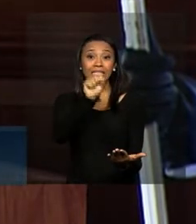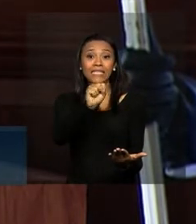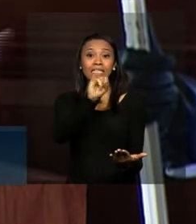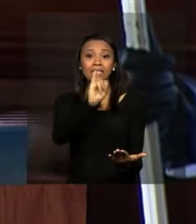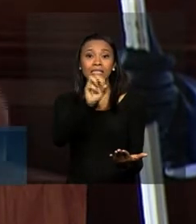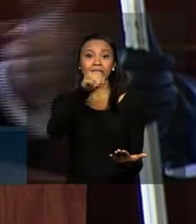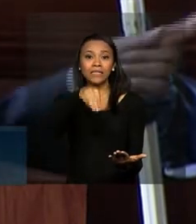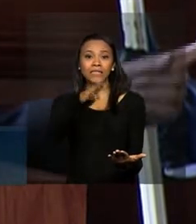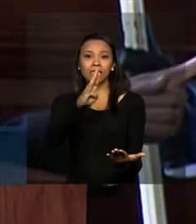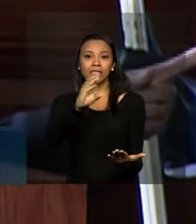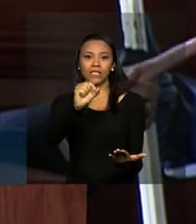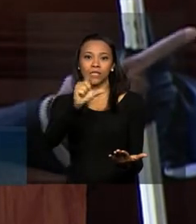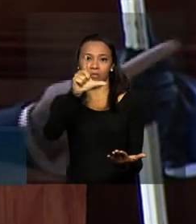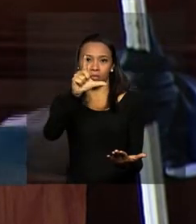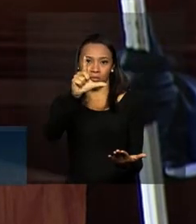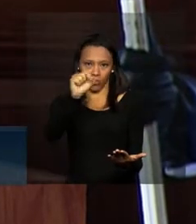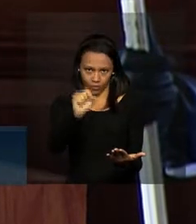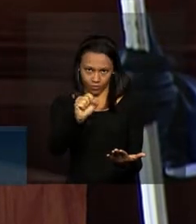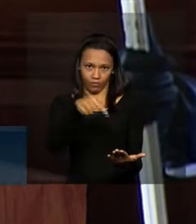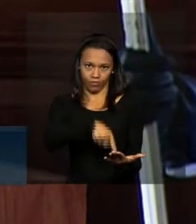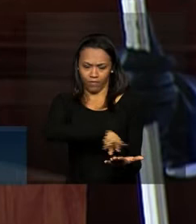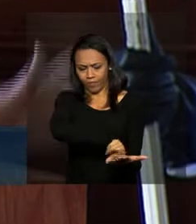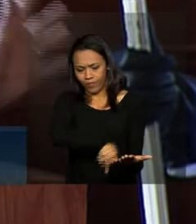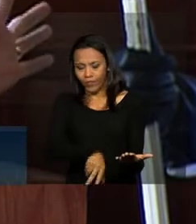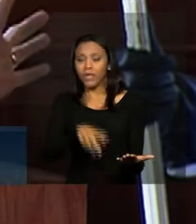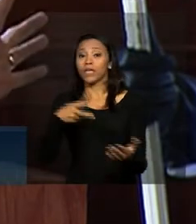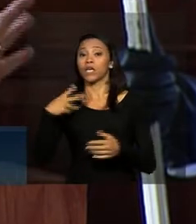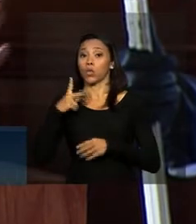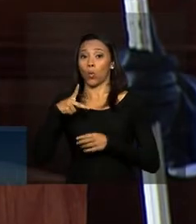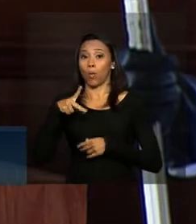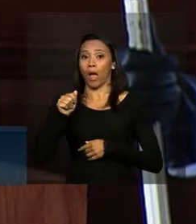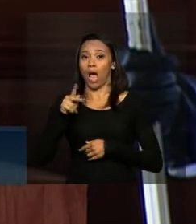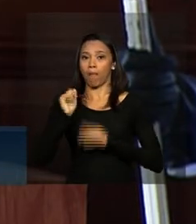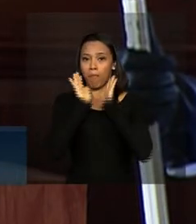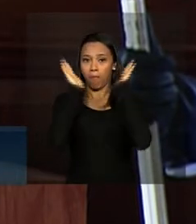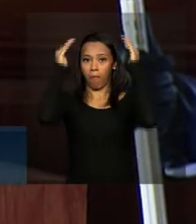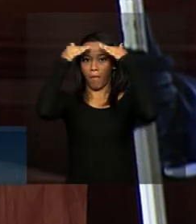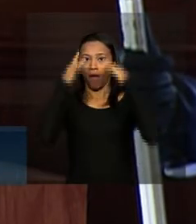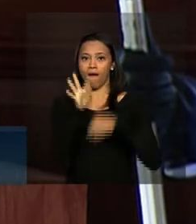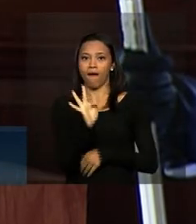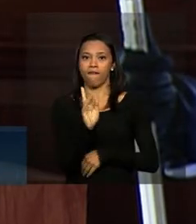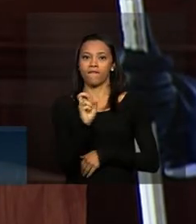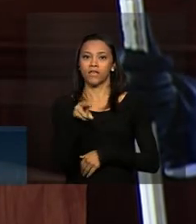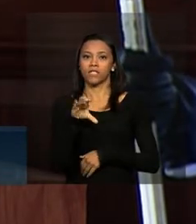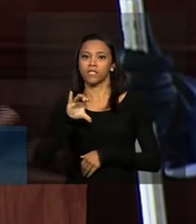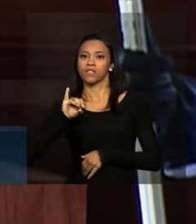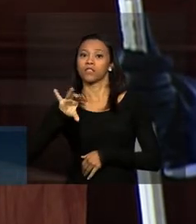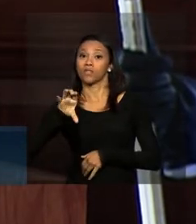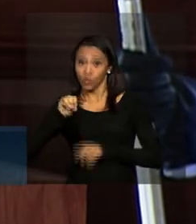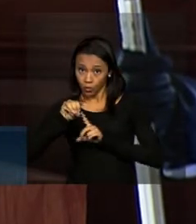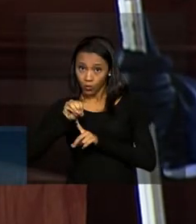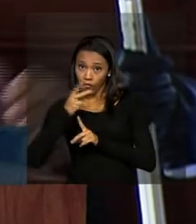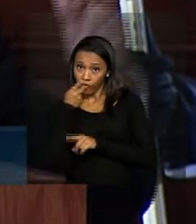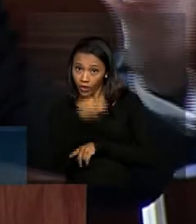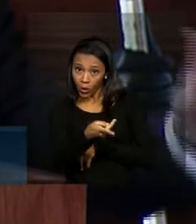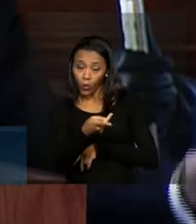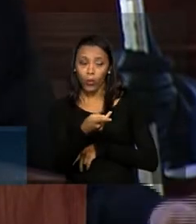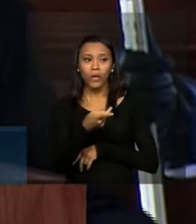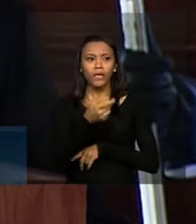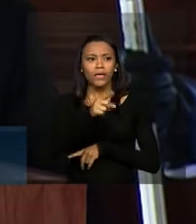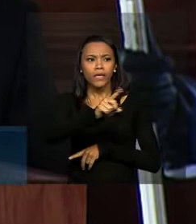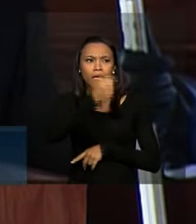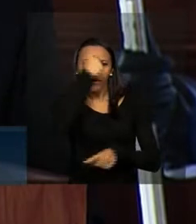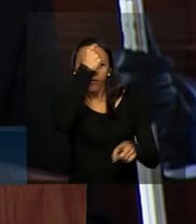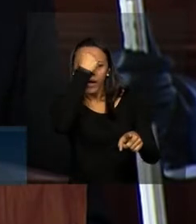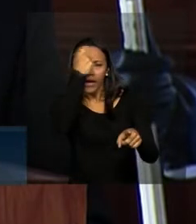É tão feita de simbologias que o Papa Francisco, muito recentemente, acabou com essa discussão entre os